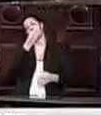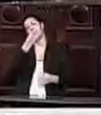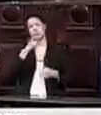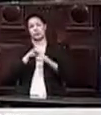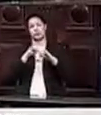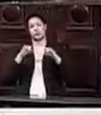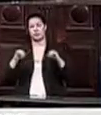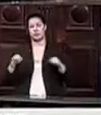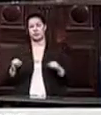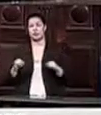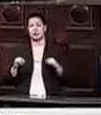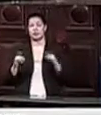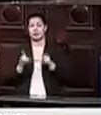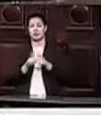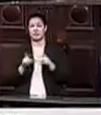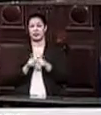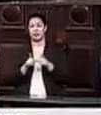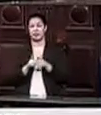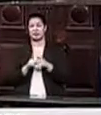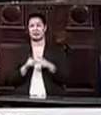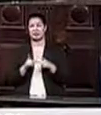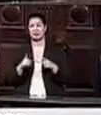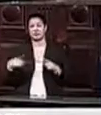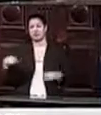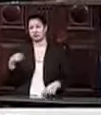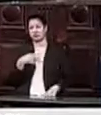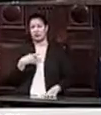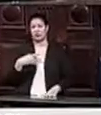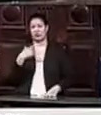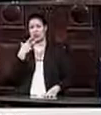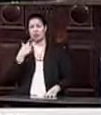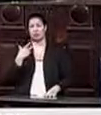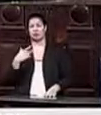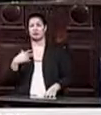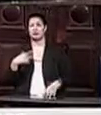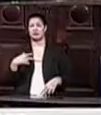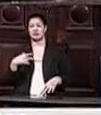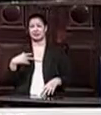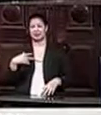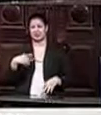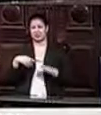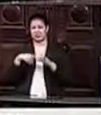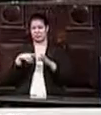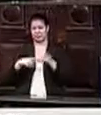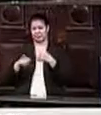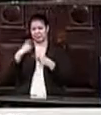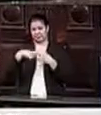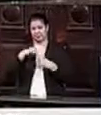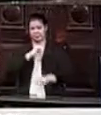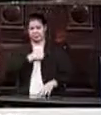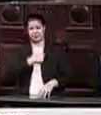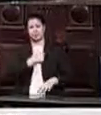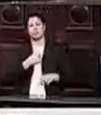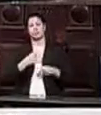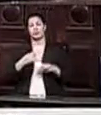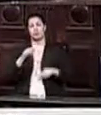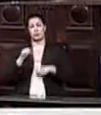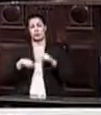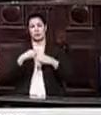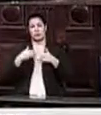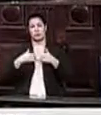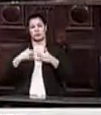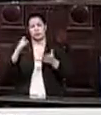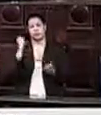esse imbróglio jurídico seja resolvido e que a efetividade da recuperação fiscal se traduza no